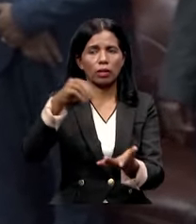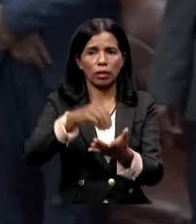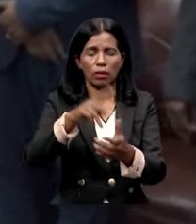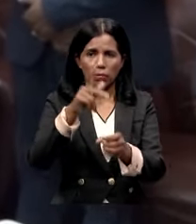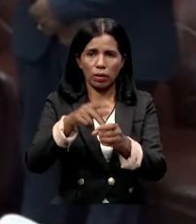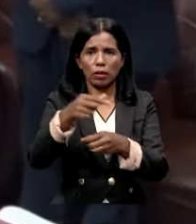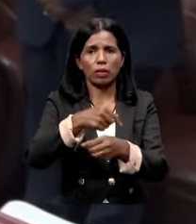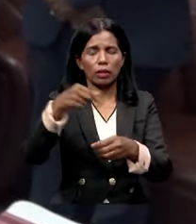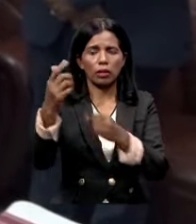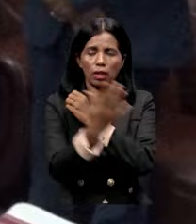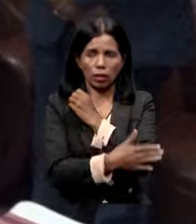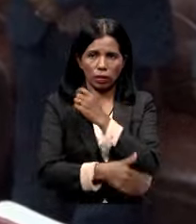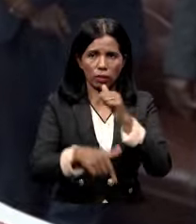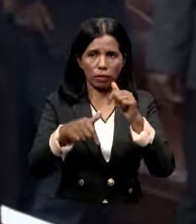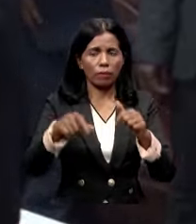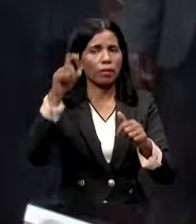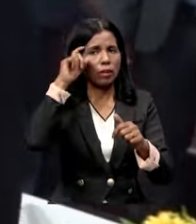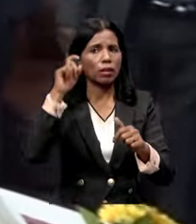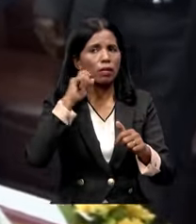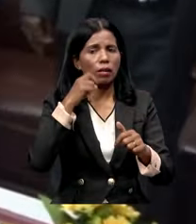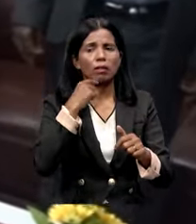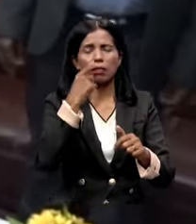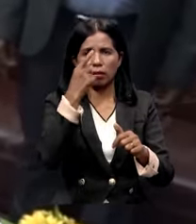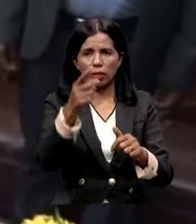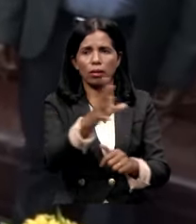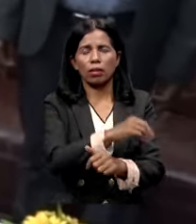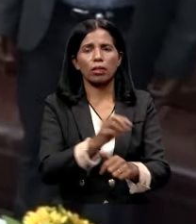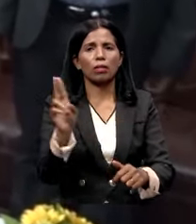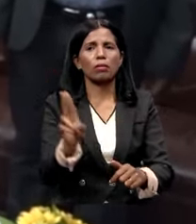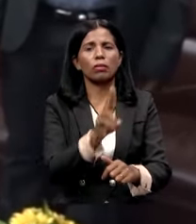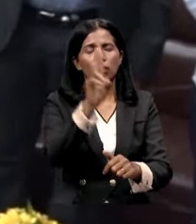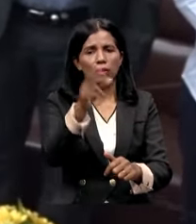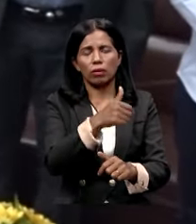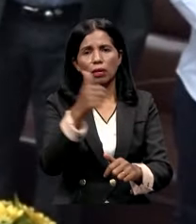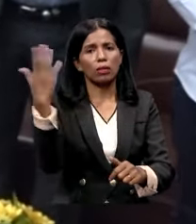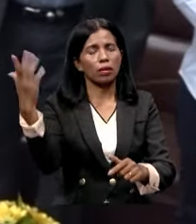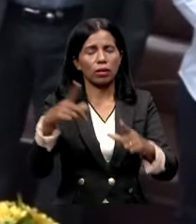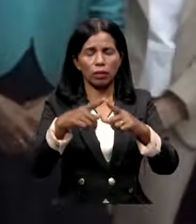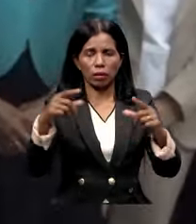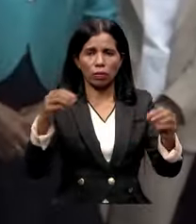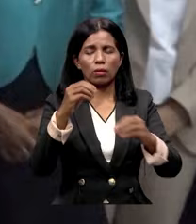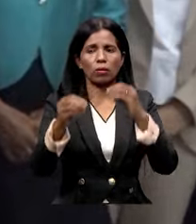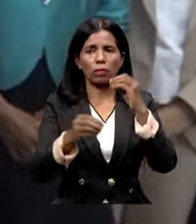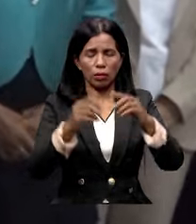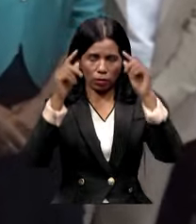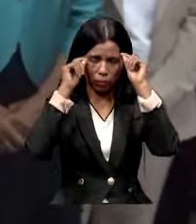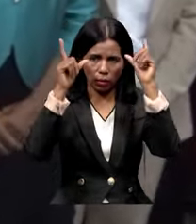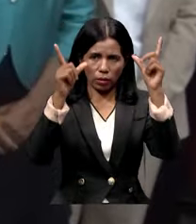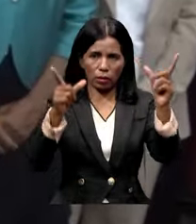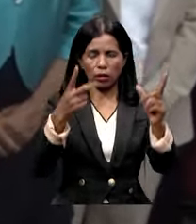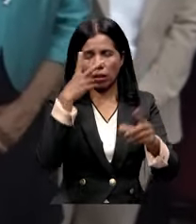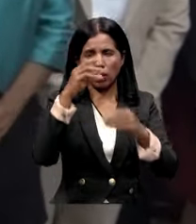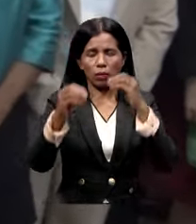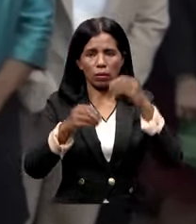gás e a railaran. Xanana mos halo palestra científico e a Universidade Balun e a Japão, quando ba sucesso Timor-Leste resolve